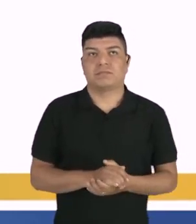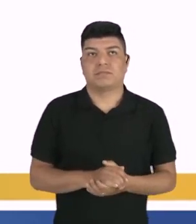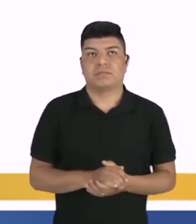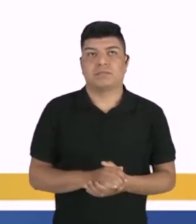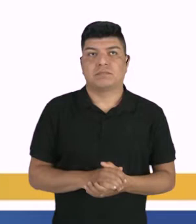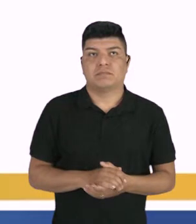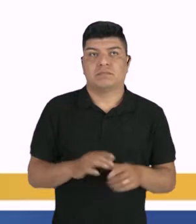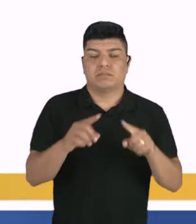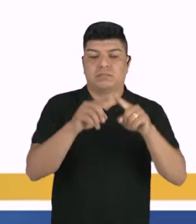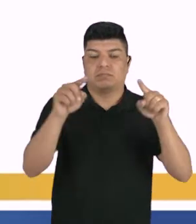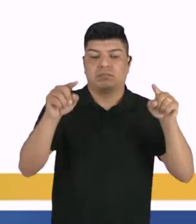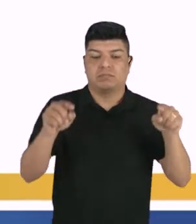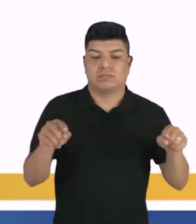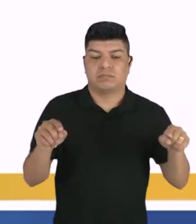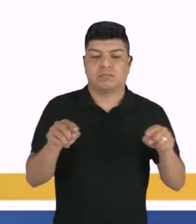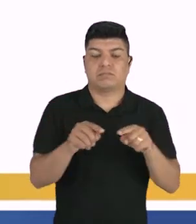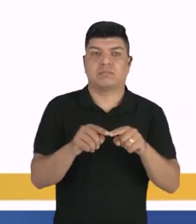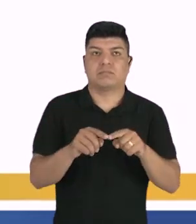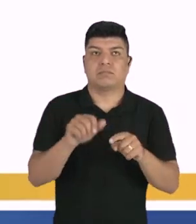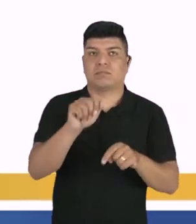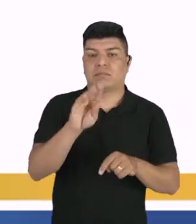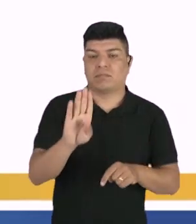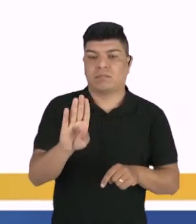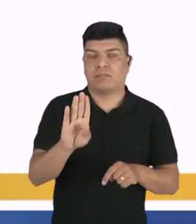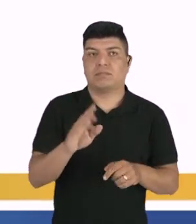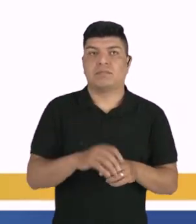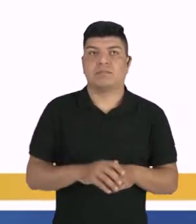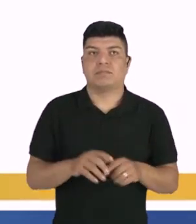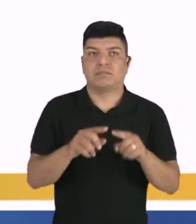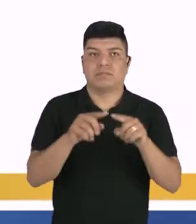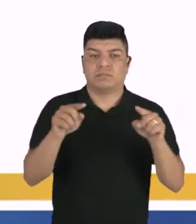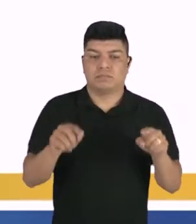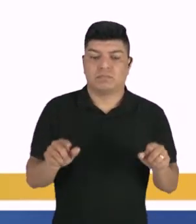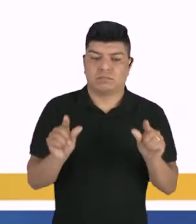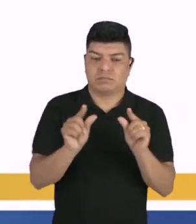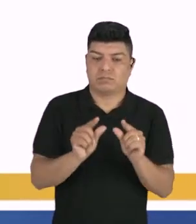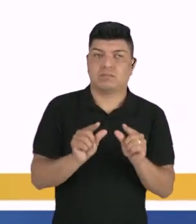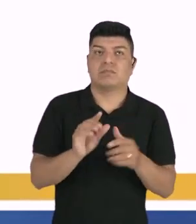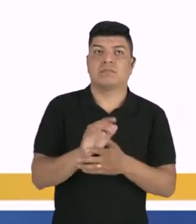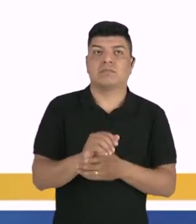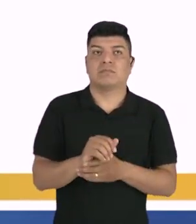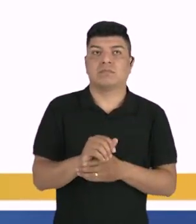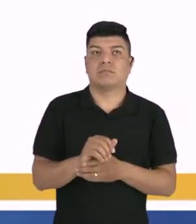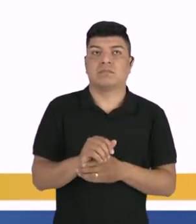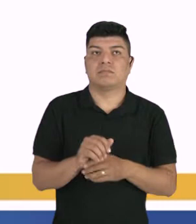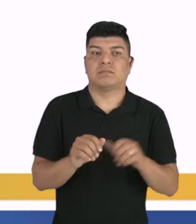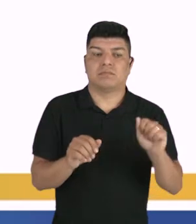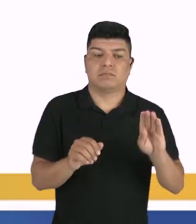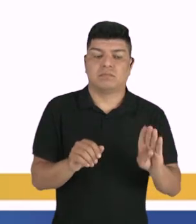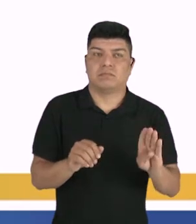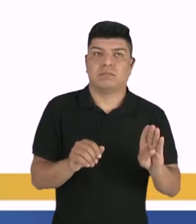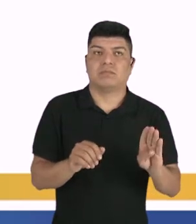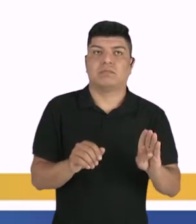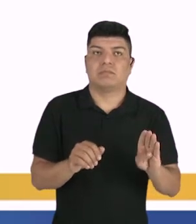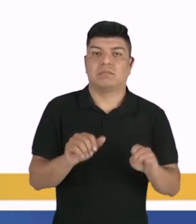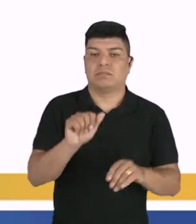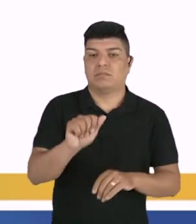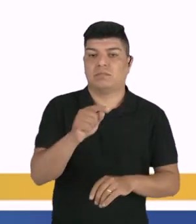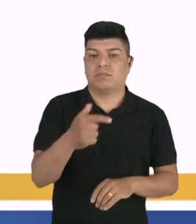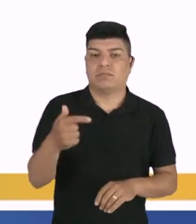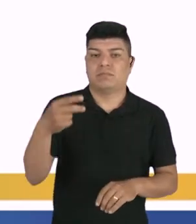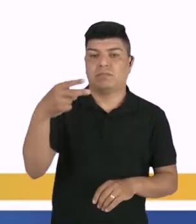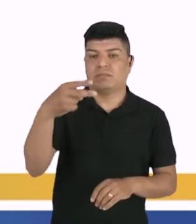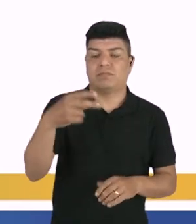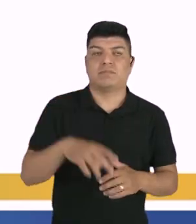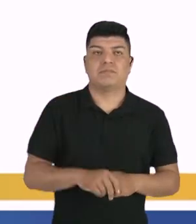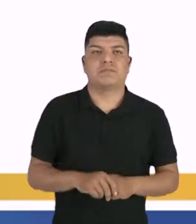dois retângulos de área AB, né, e um quadradozinho menor de lado, medido B, né, e a área B ao quadrado.